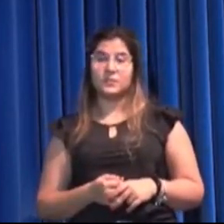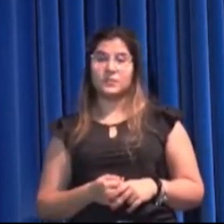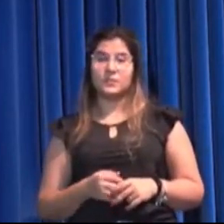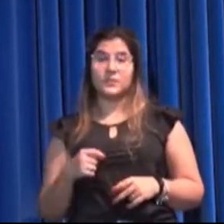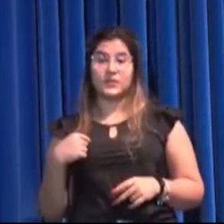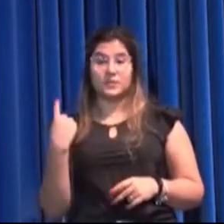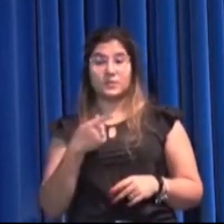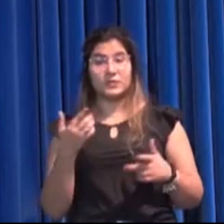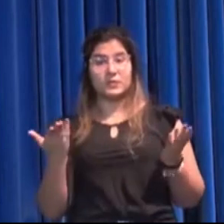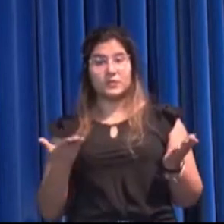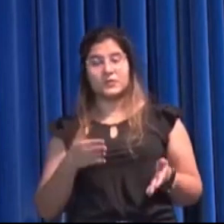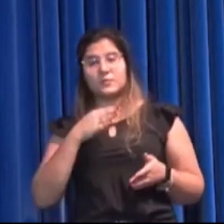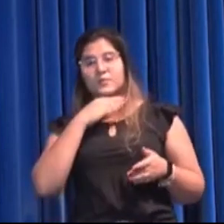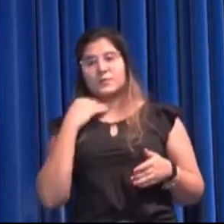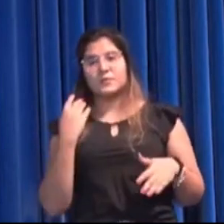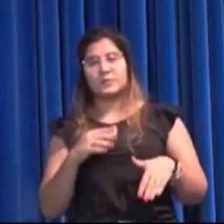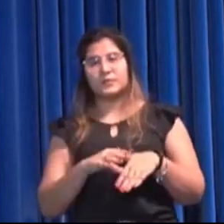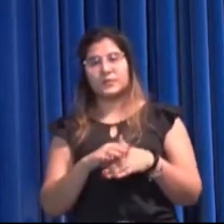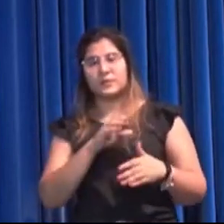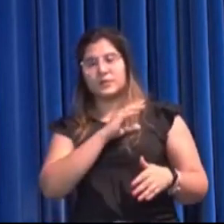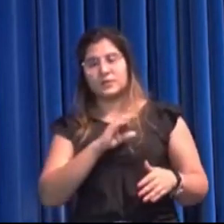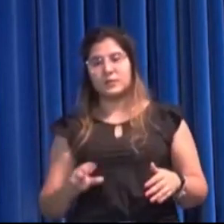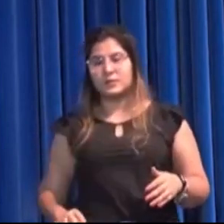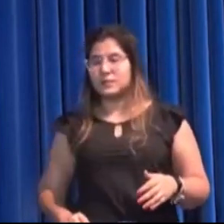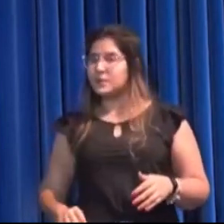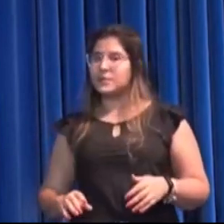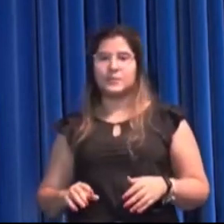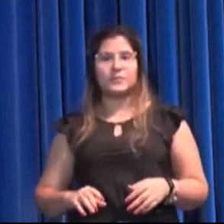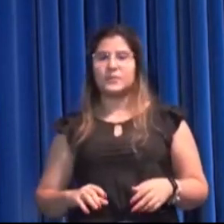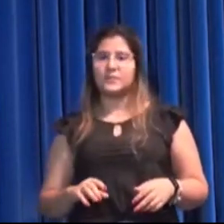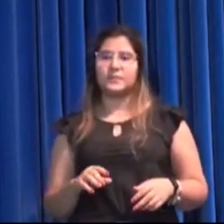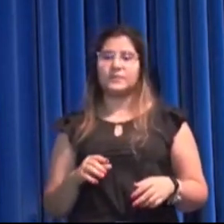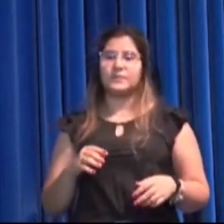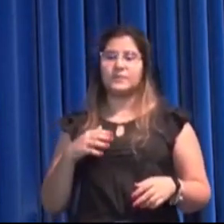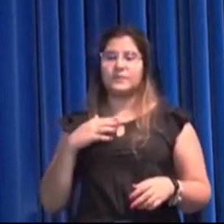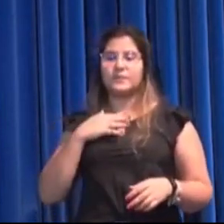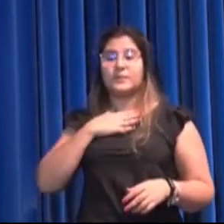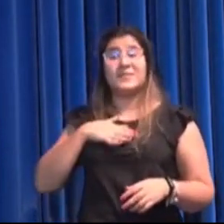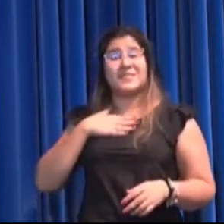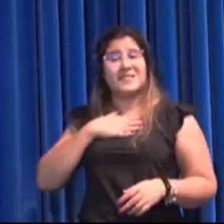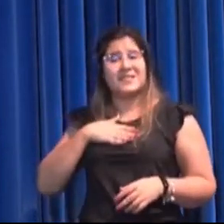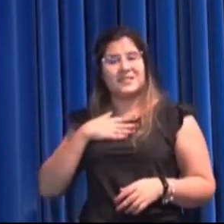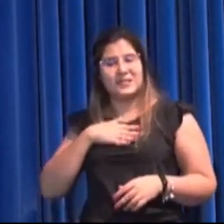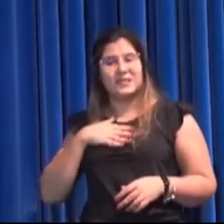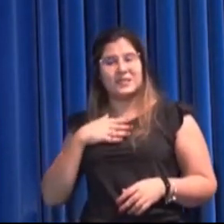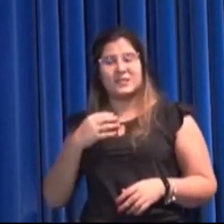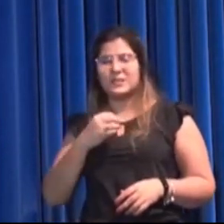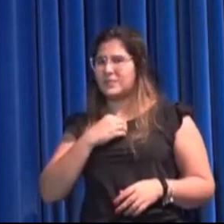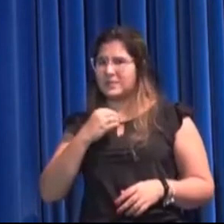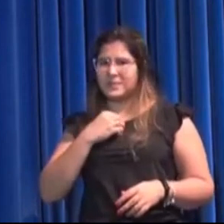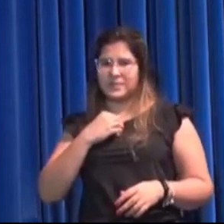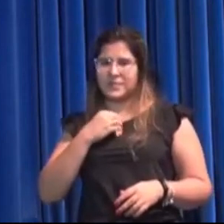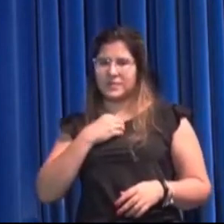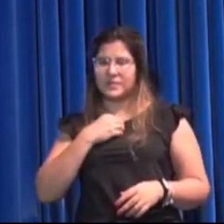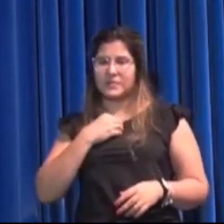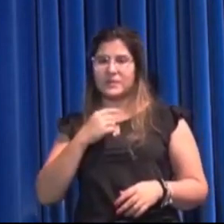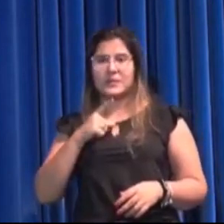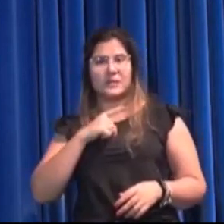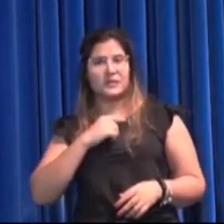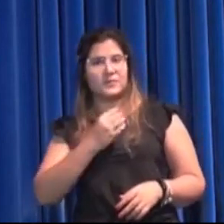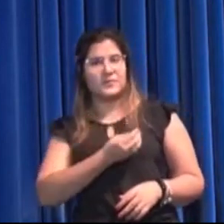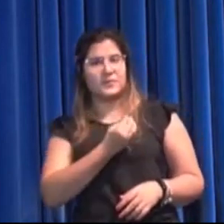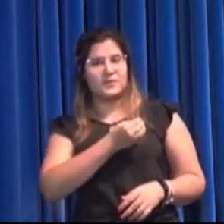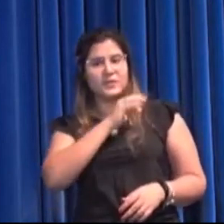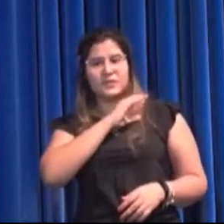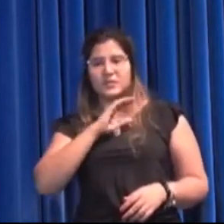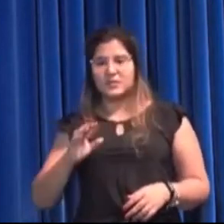já morremos com Cristo, nós não temos prazer mais no pecado. Nós já que temos a vida de Cristo, nós não temos prazer mais